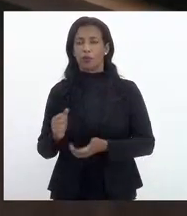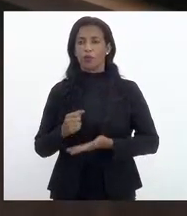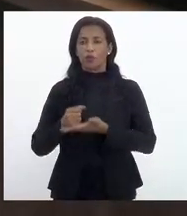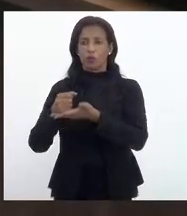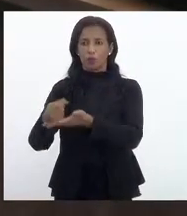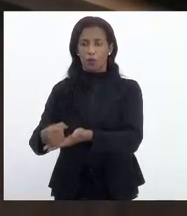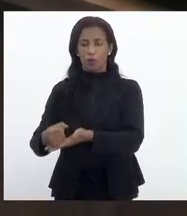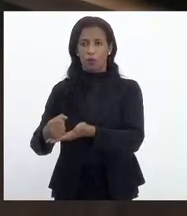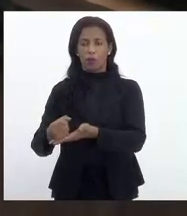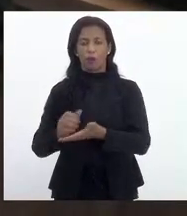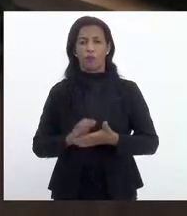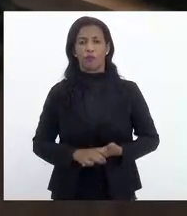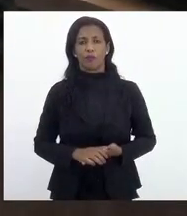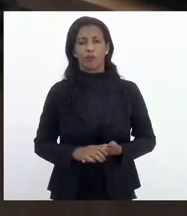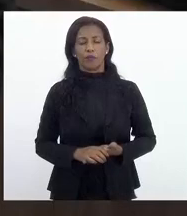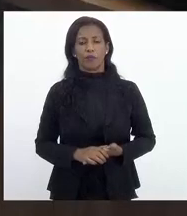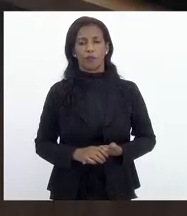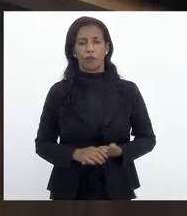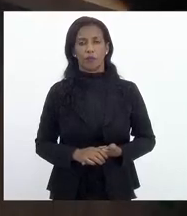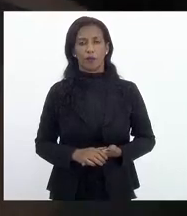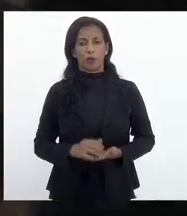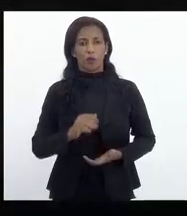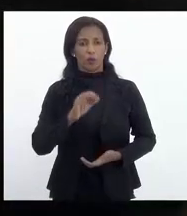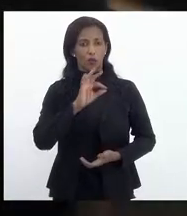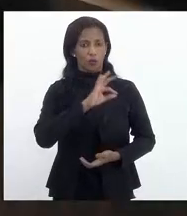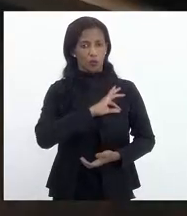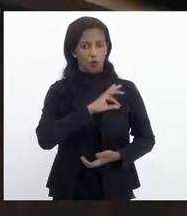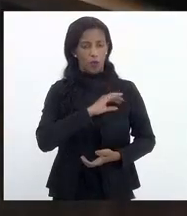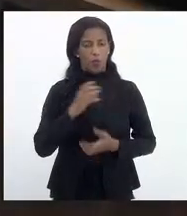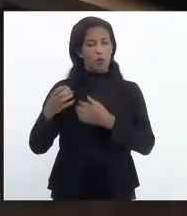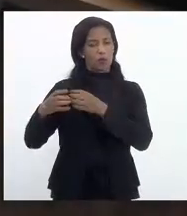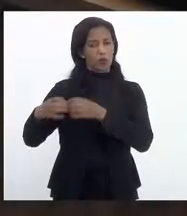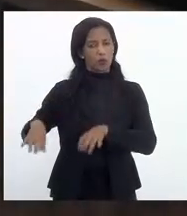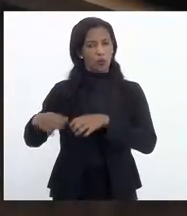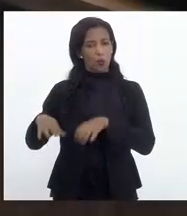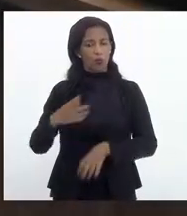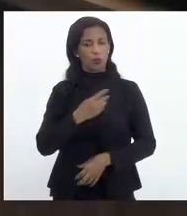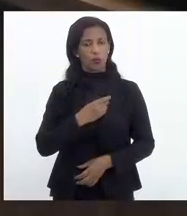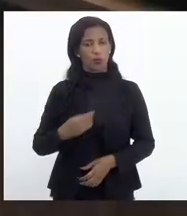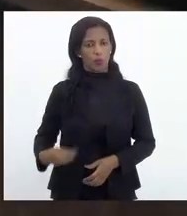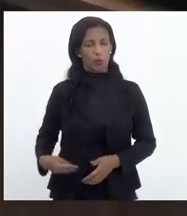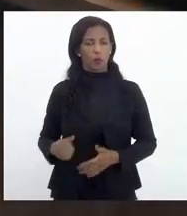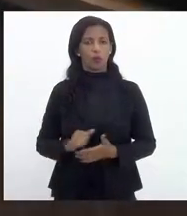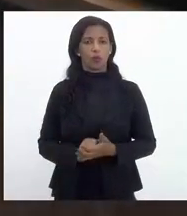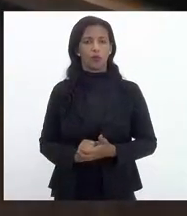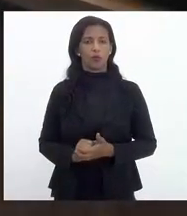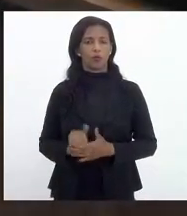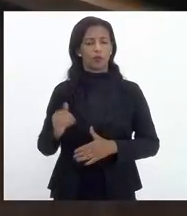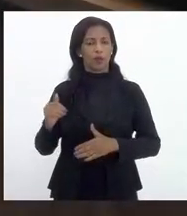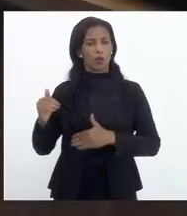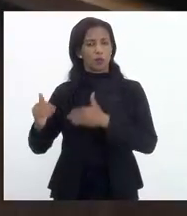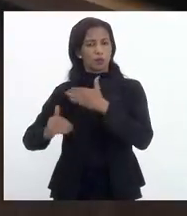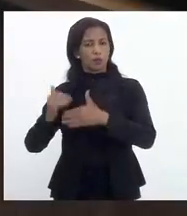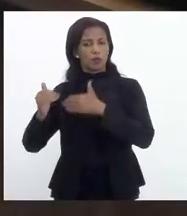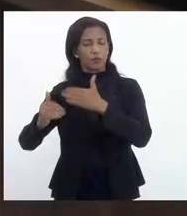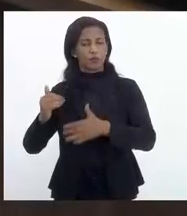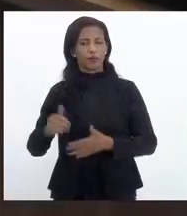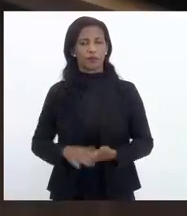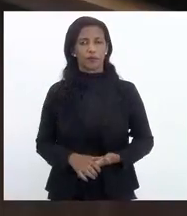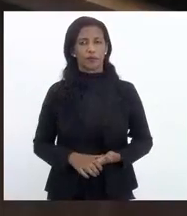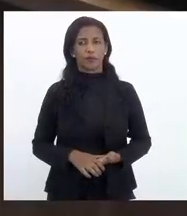a manutenção dos triênios os concursos públicos as promoções e progressões e